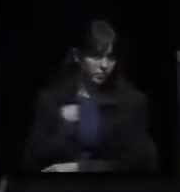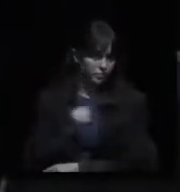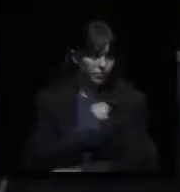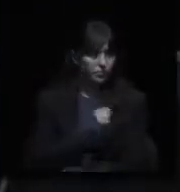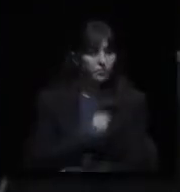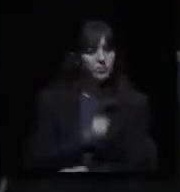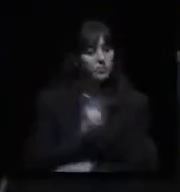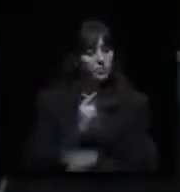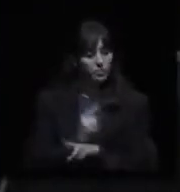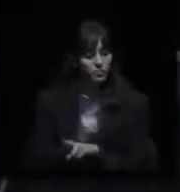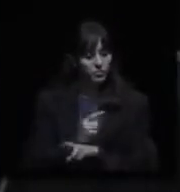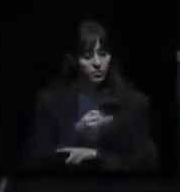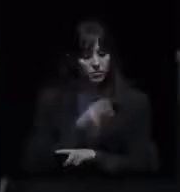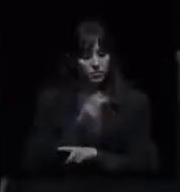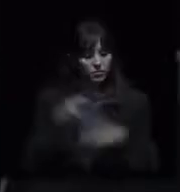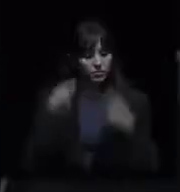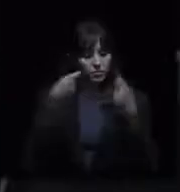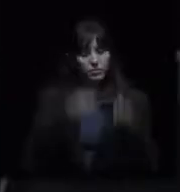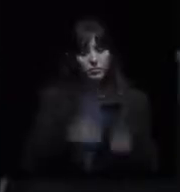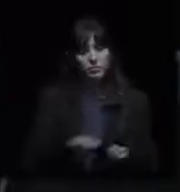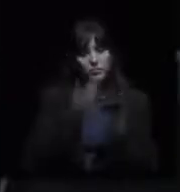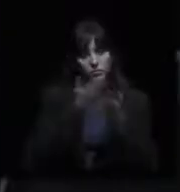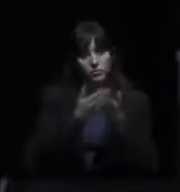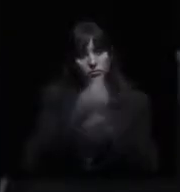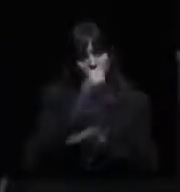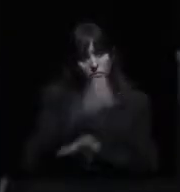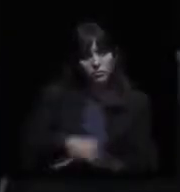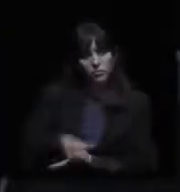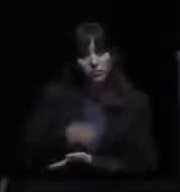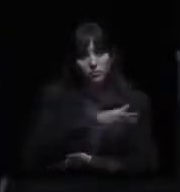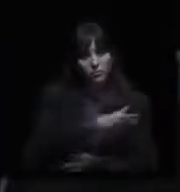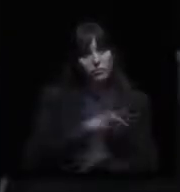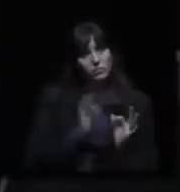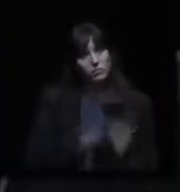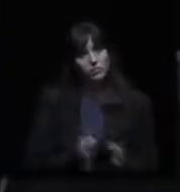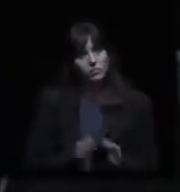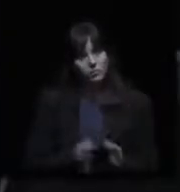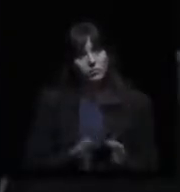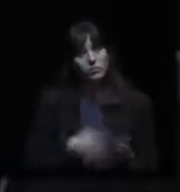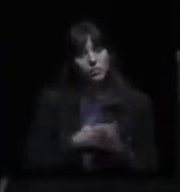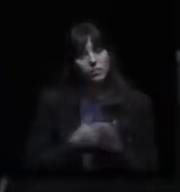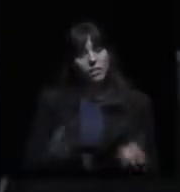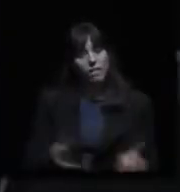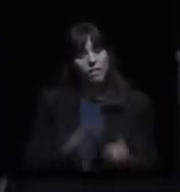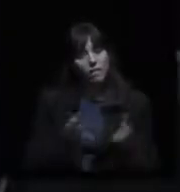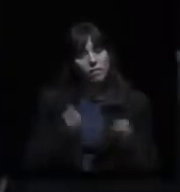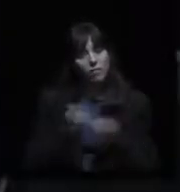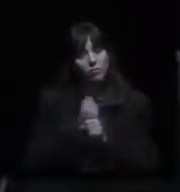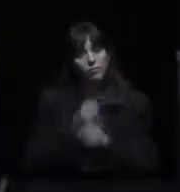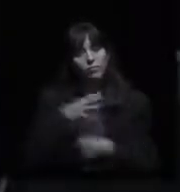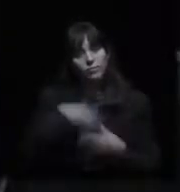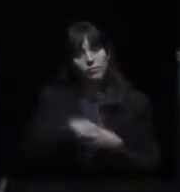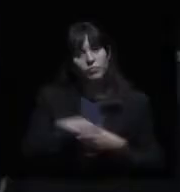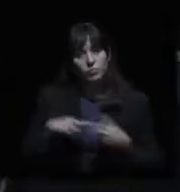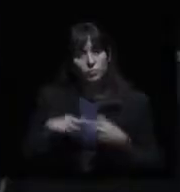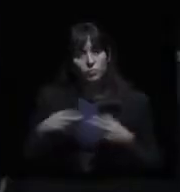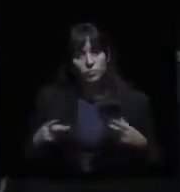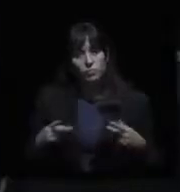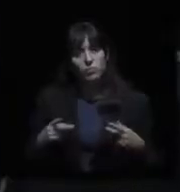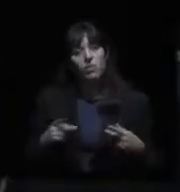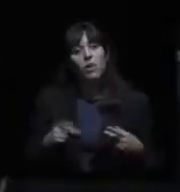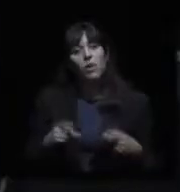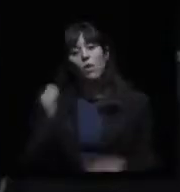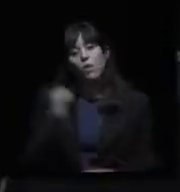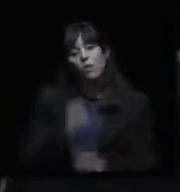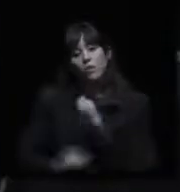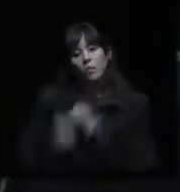na escola de jardinagem enquanto principal campo de formação de jardineiros para desempenho de funções na autarquia e como forma de